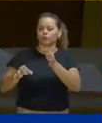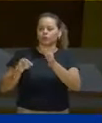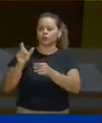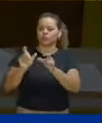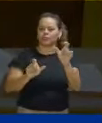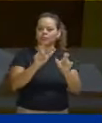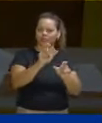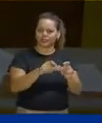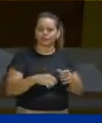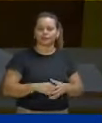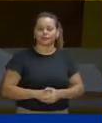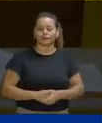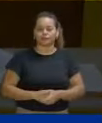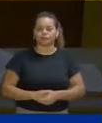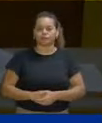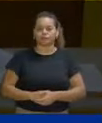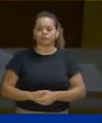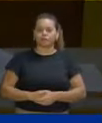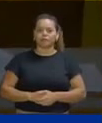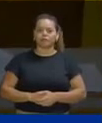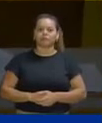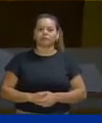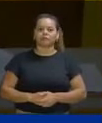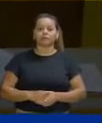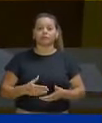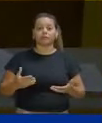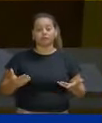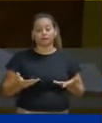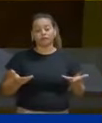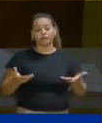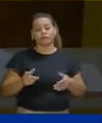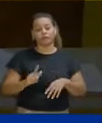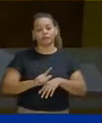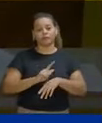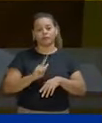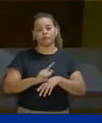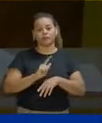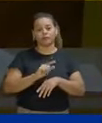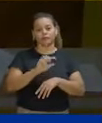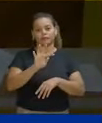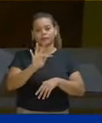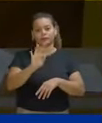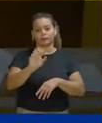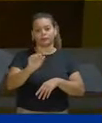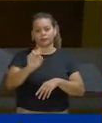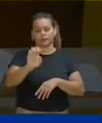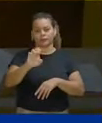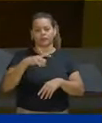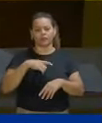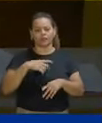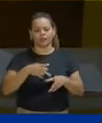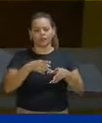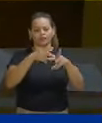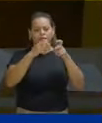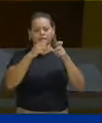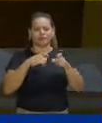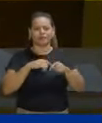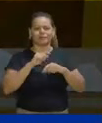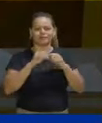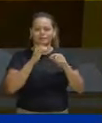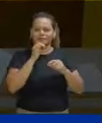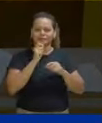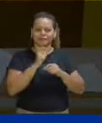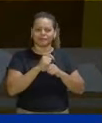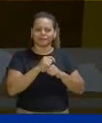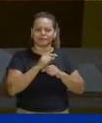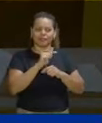diante disso, acho que a gestão do TSE percebeu as consequências disso e, diante da provocação